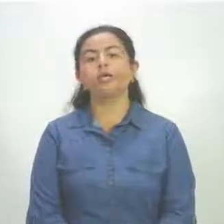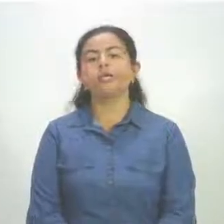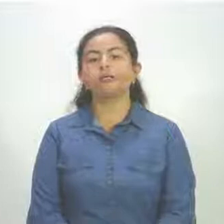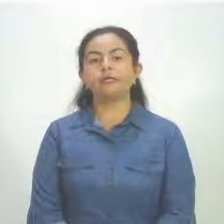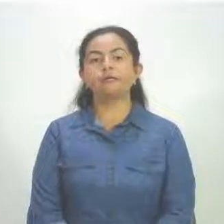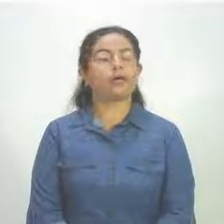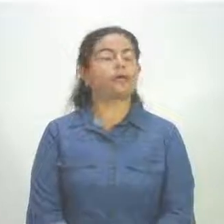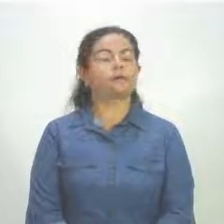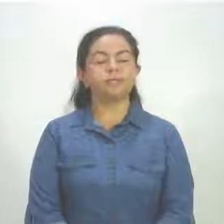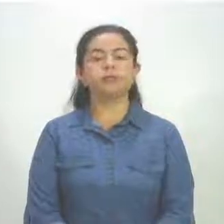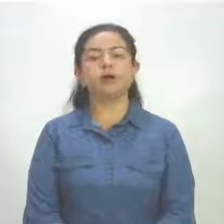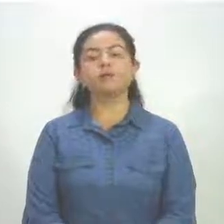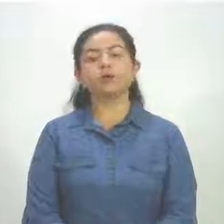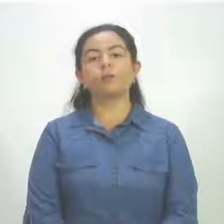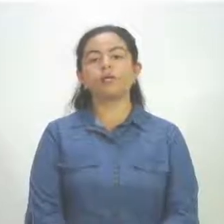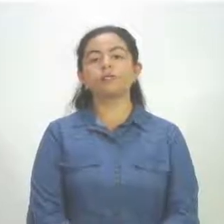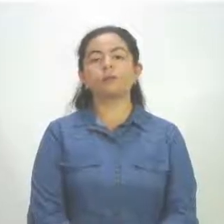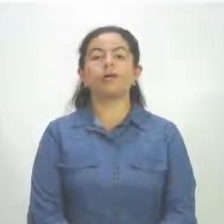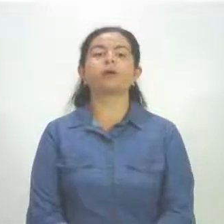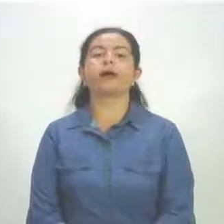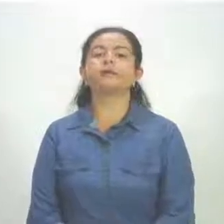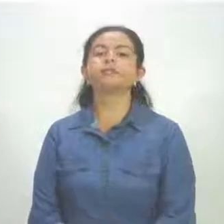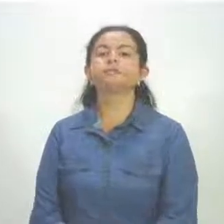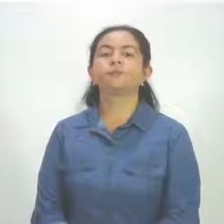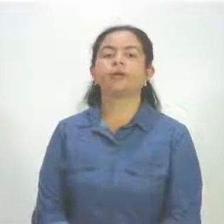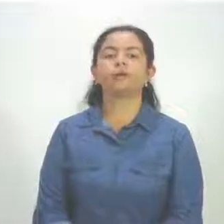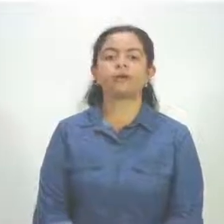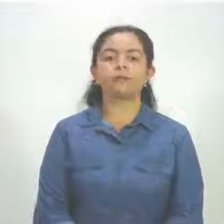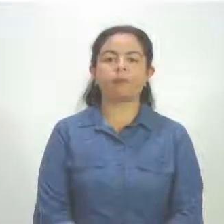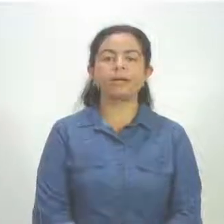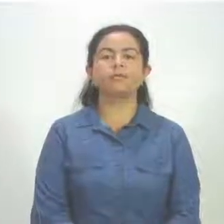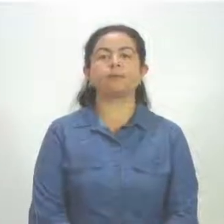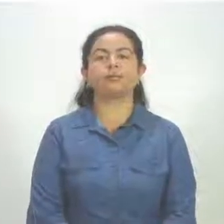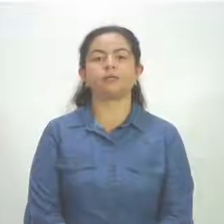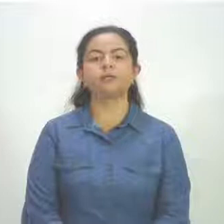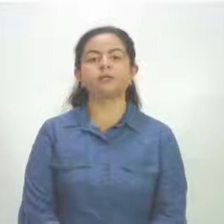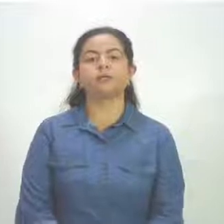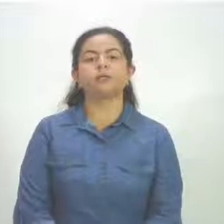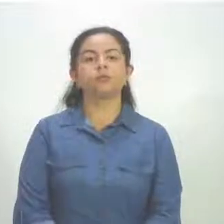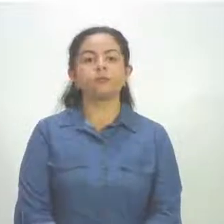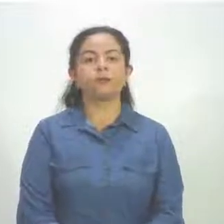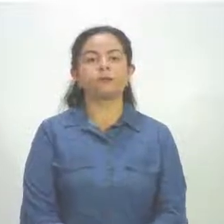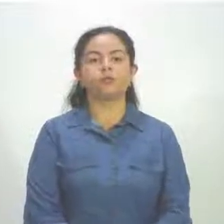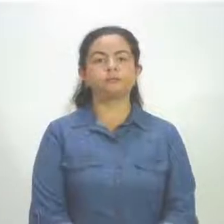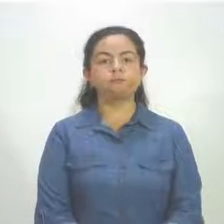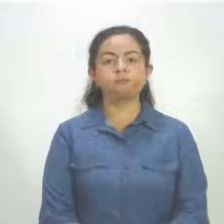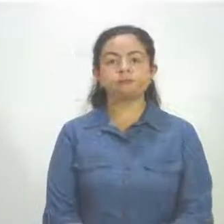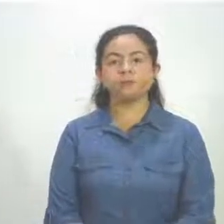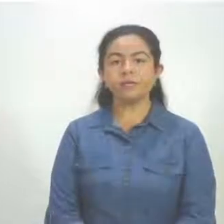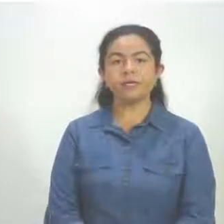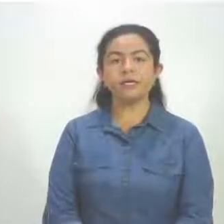compõe 19 componentes curriculares, que fazem parte da matriz do primeiro